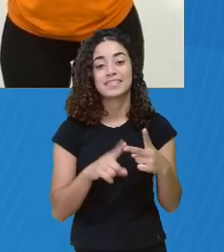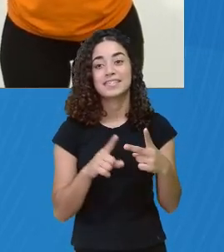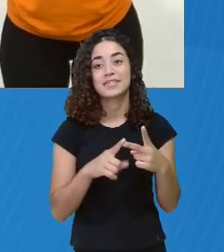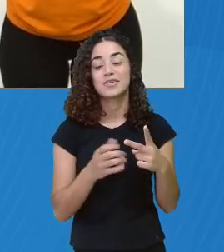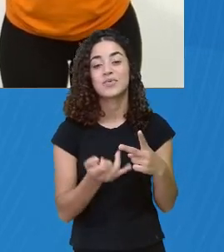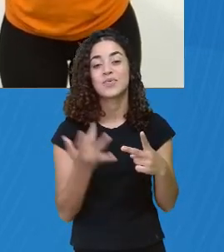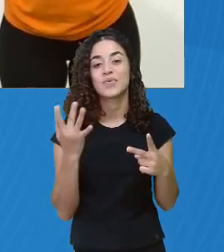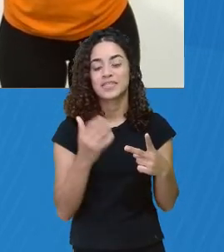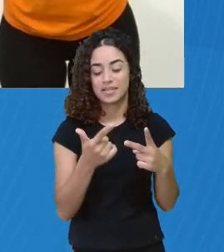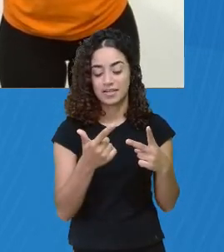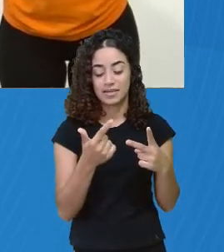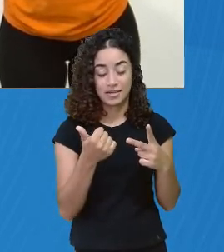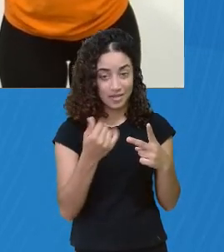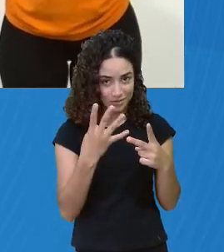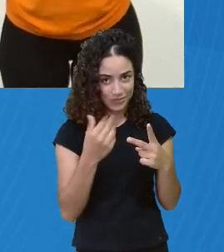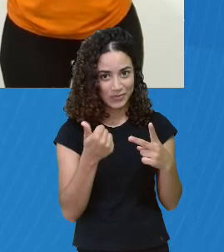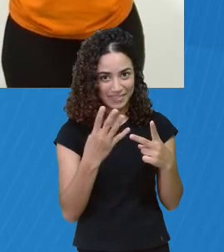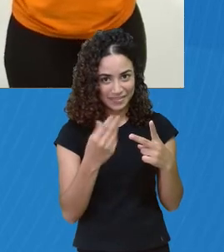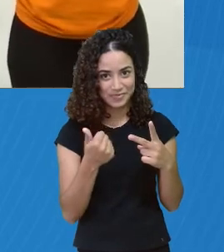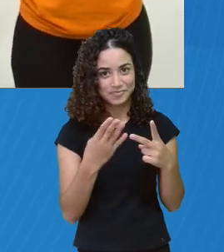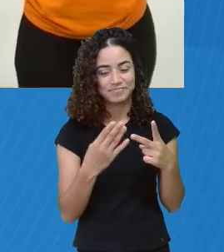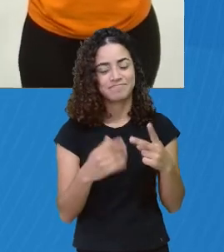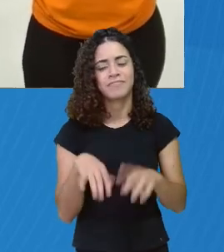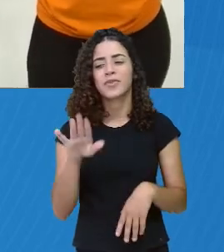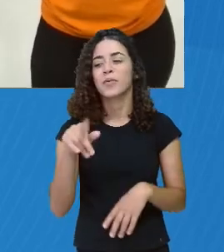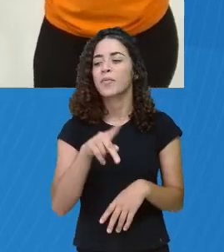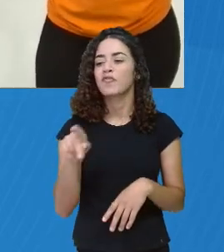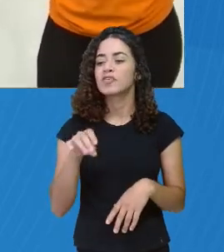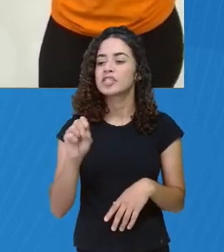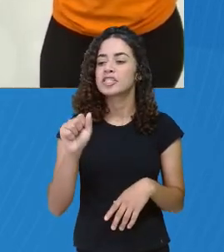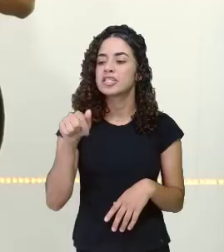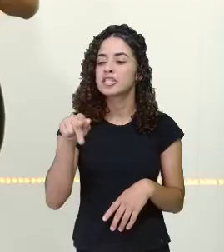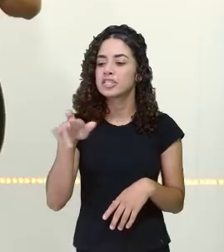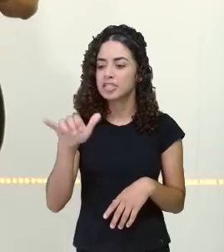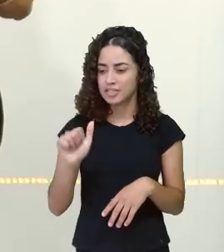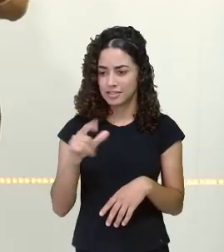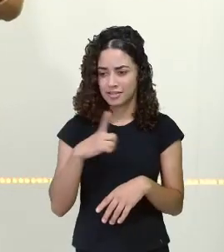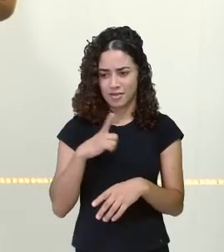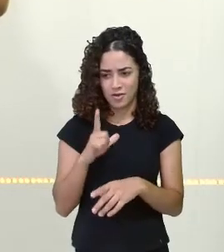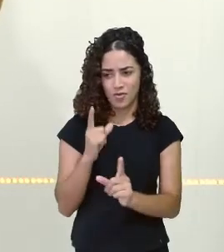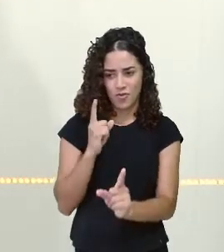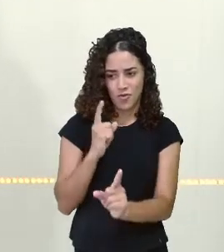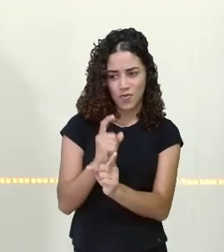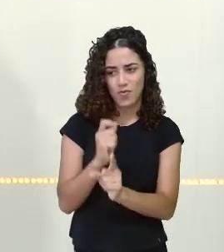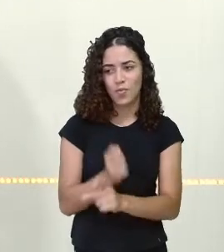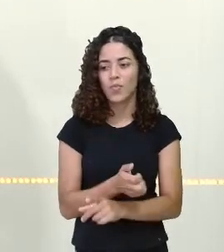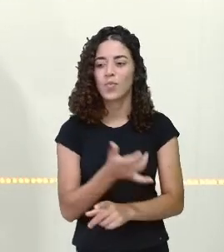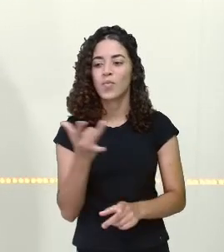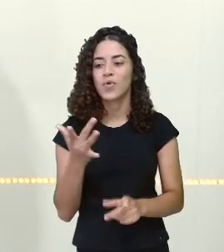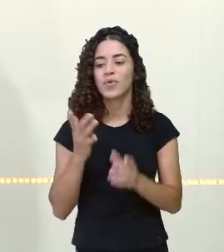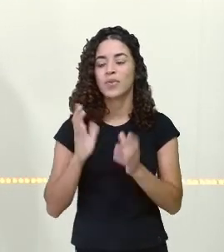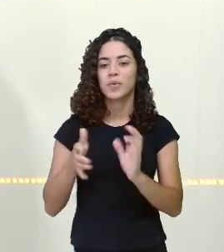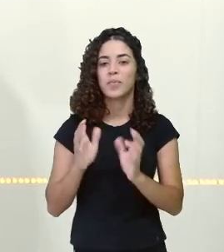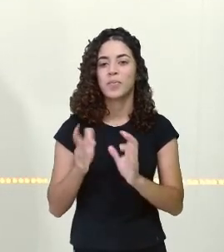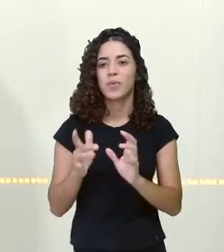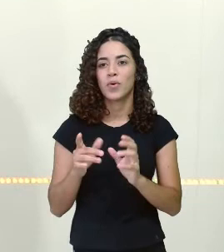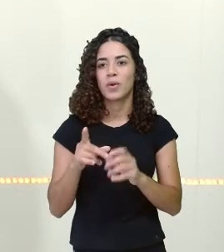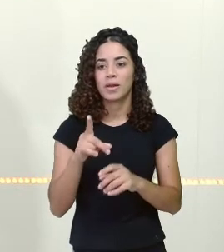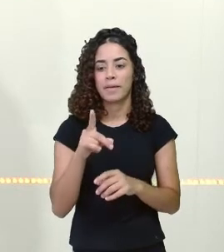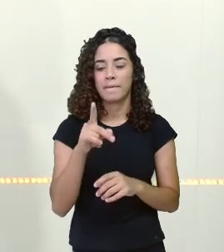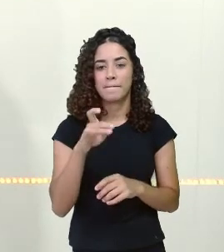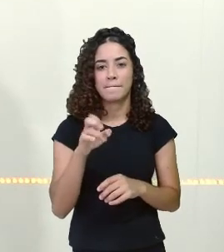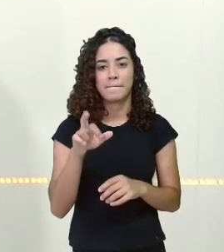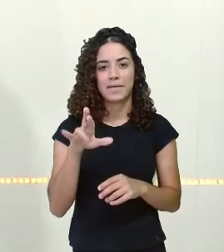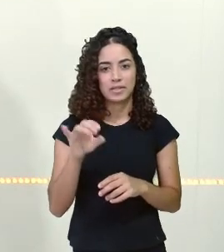bolas? 14. Professora Sandra, será que descobriram agora a quantidade de bolas de